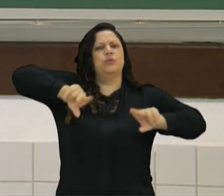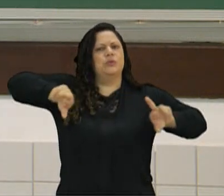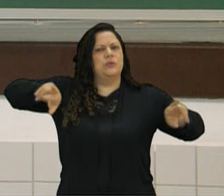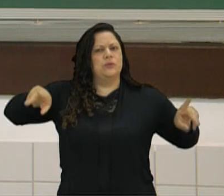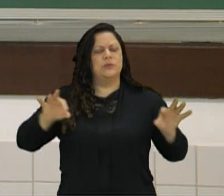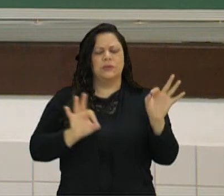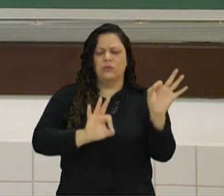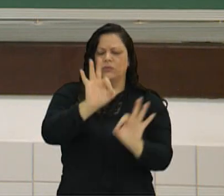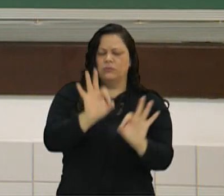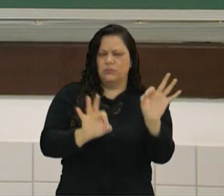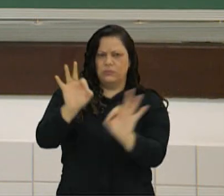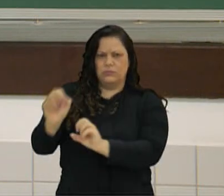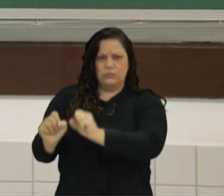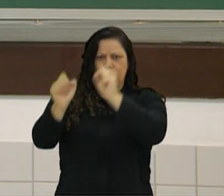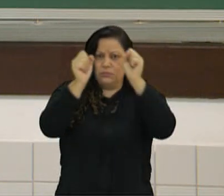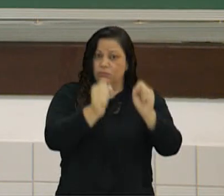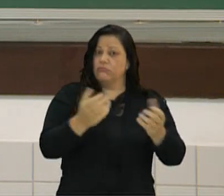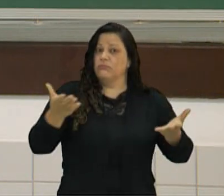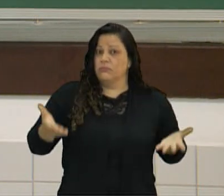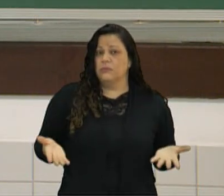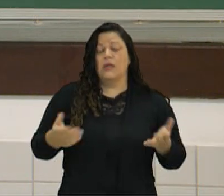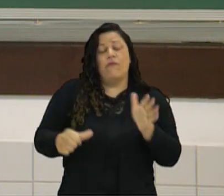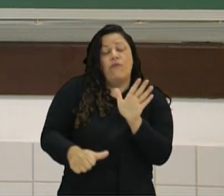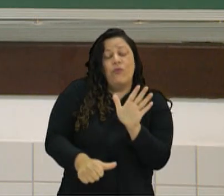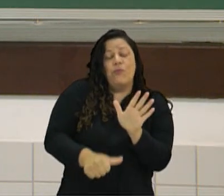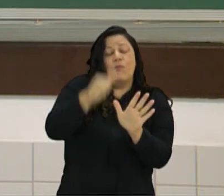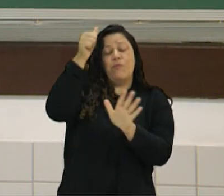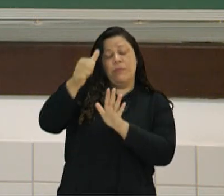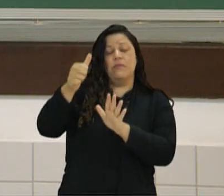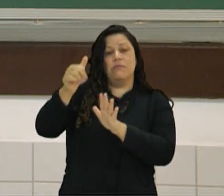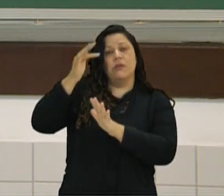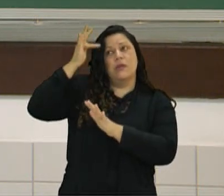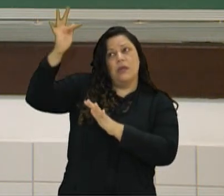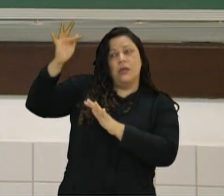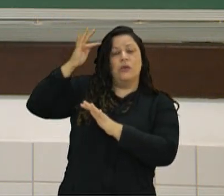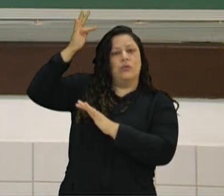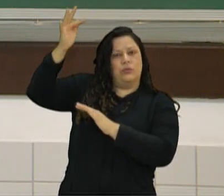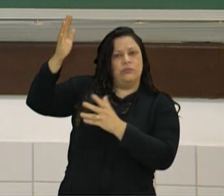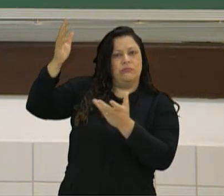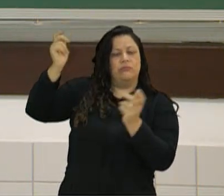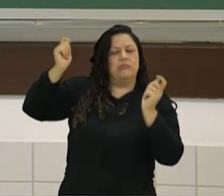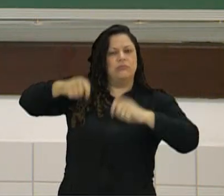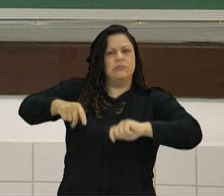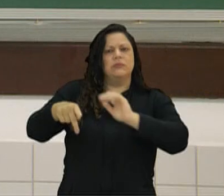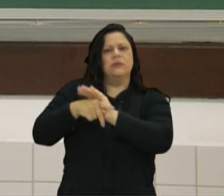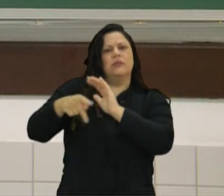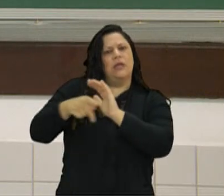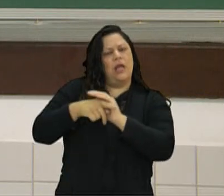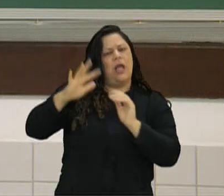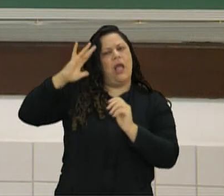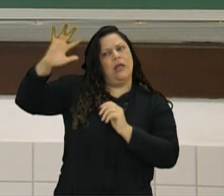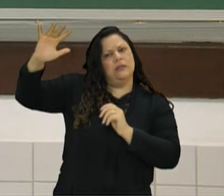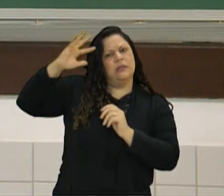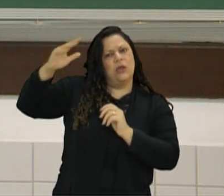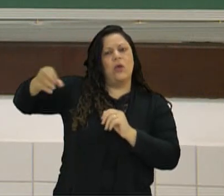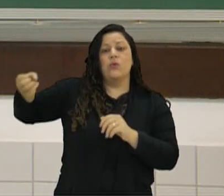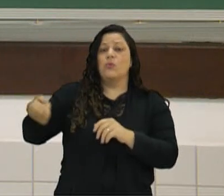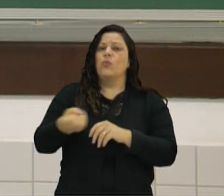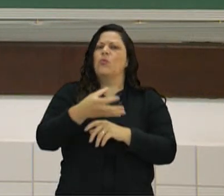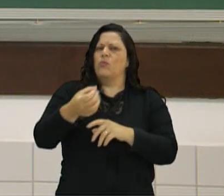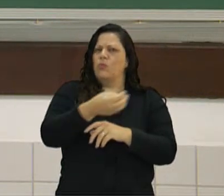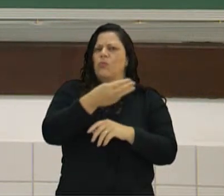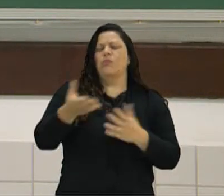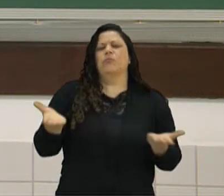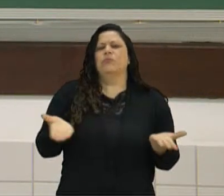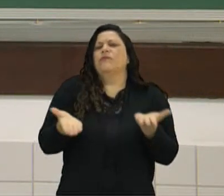Vejam, Montesquieu foi o primeiro teórico moderno a diferenciar formas de poder. Ele fez isso no